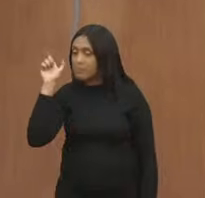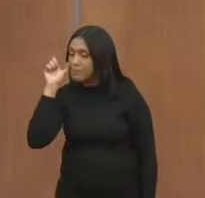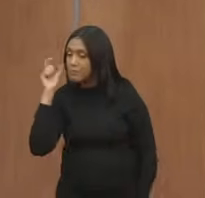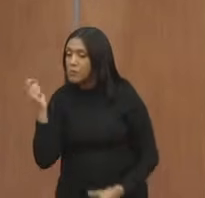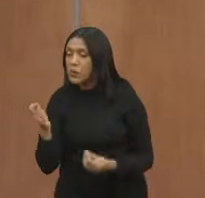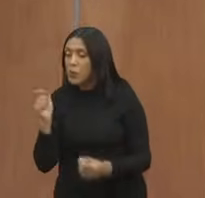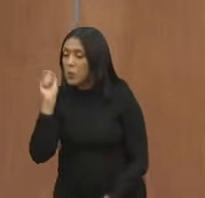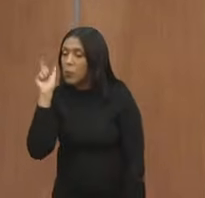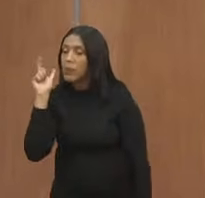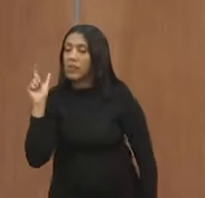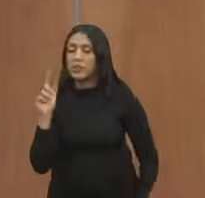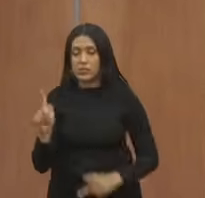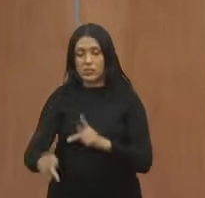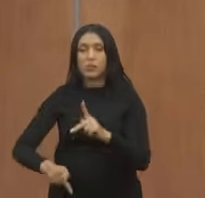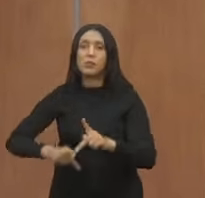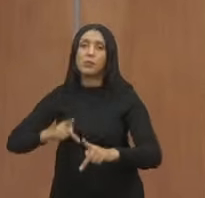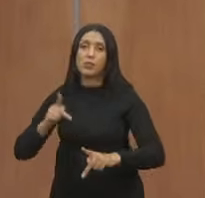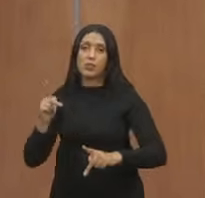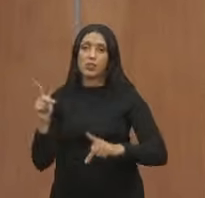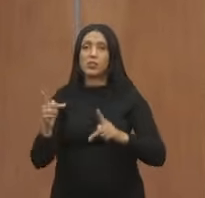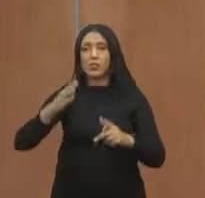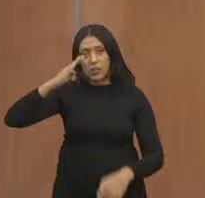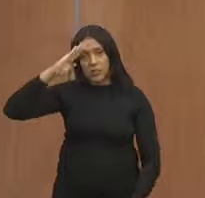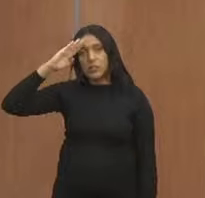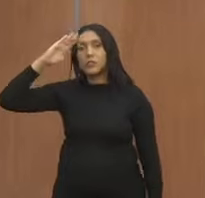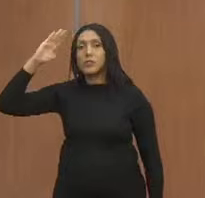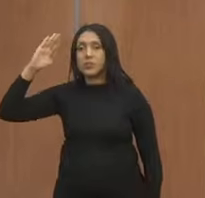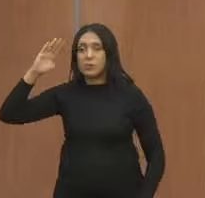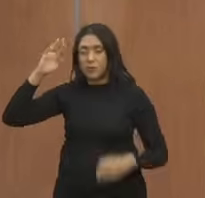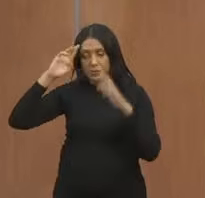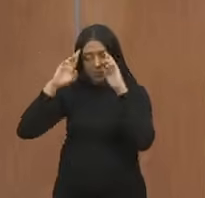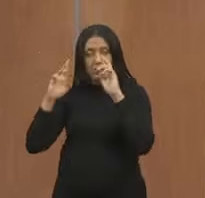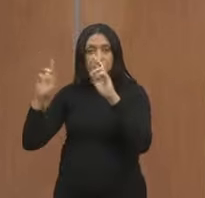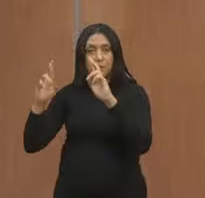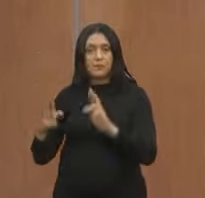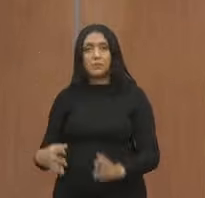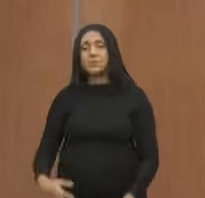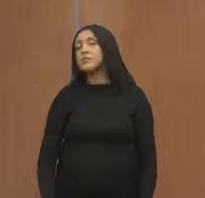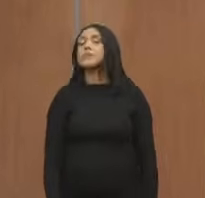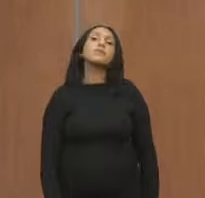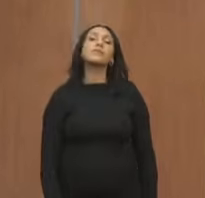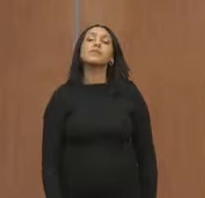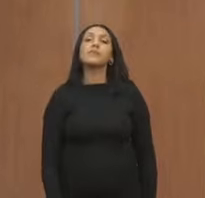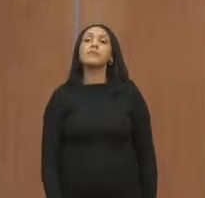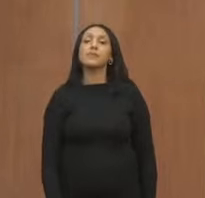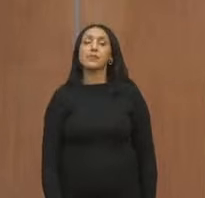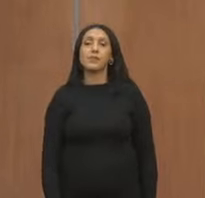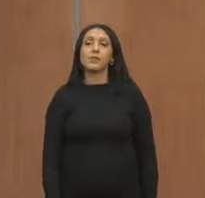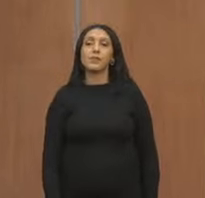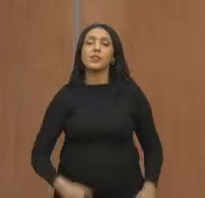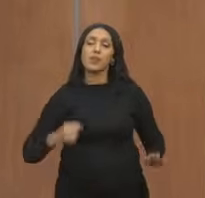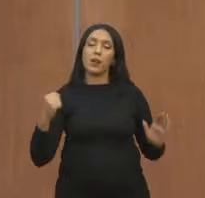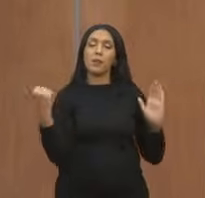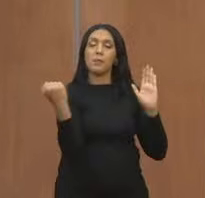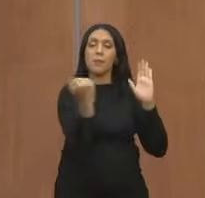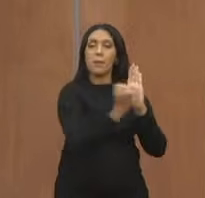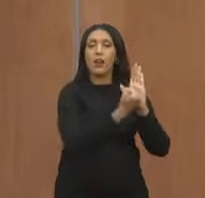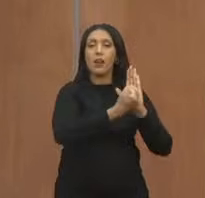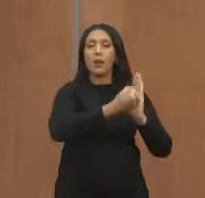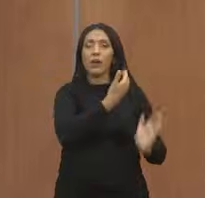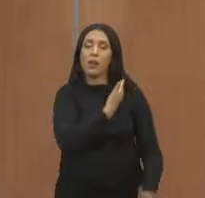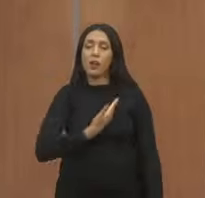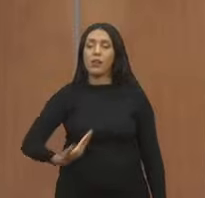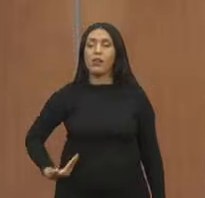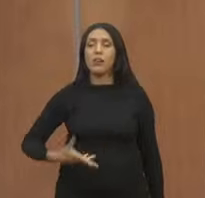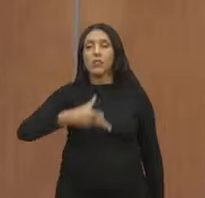sempre, tem que prevalecer o interesse público, que constitui marca dessa gestão. E, por fim, ressalta-se que esse projeto